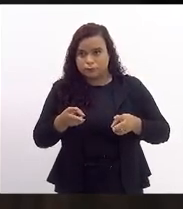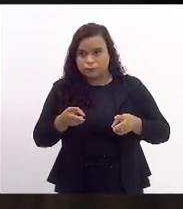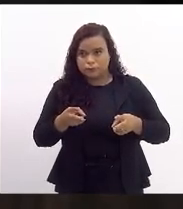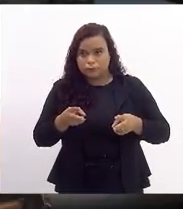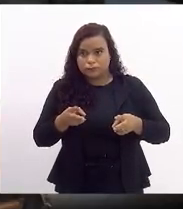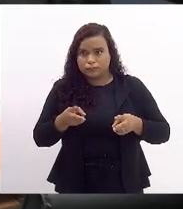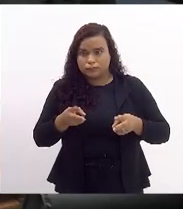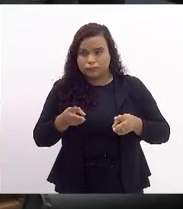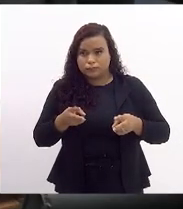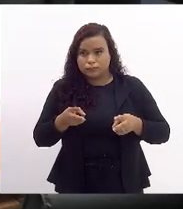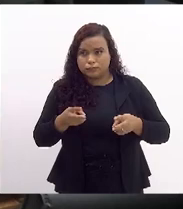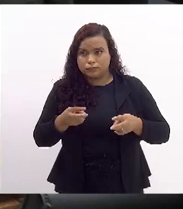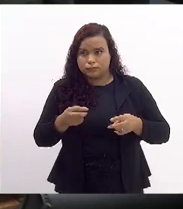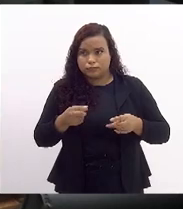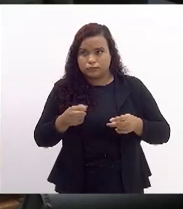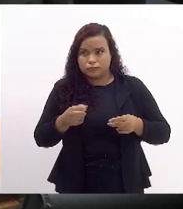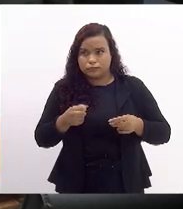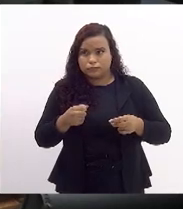G1